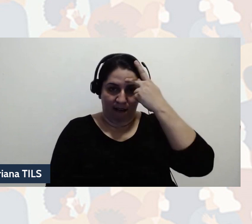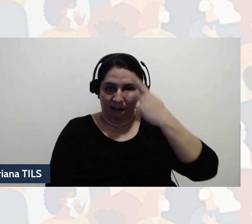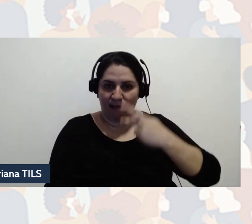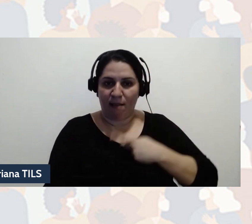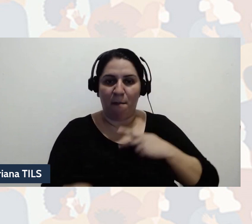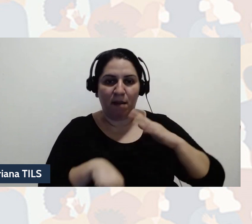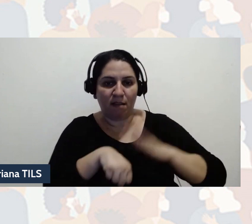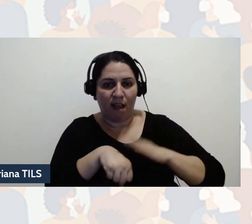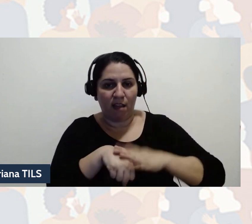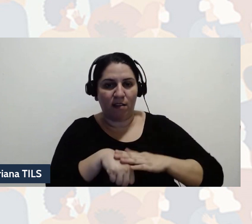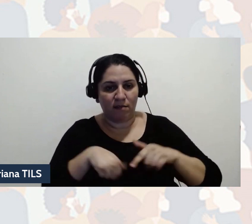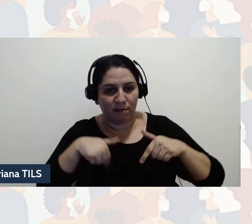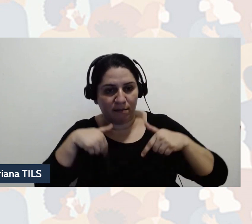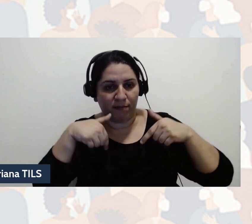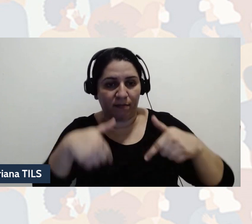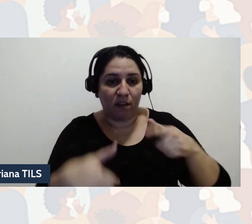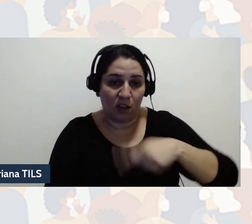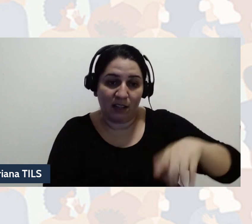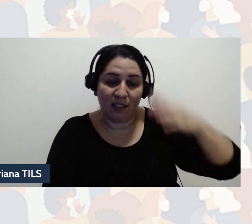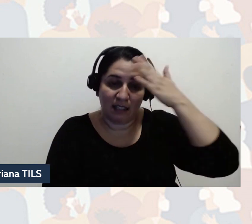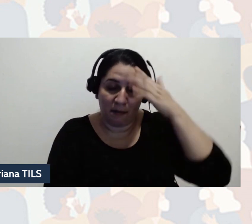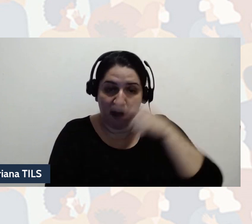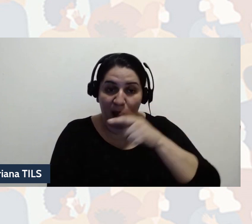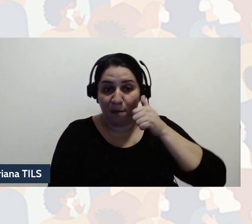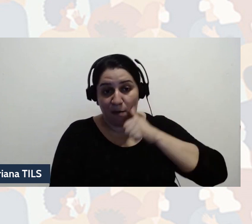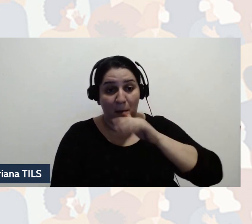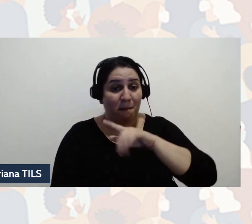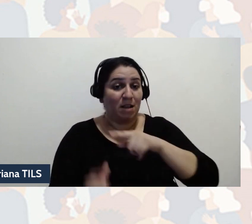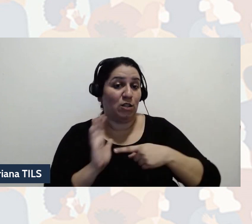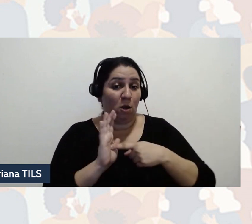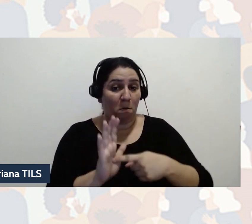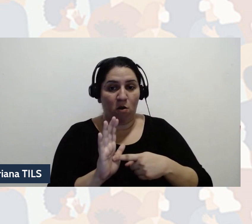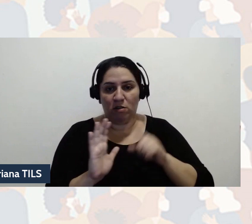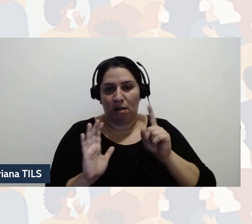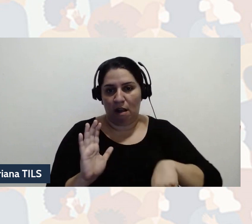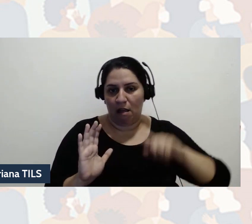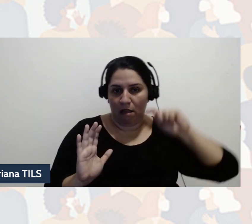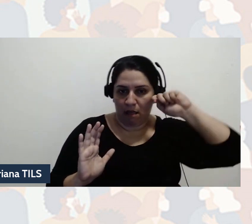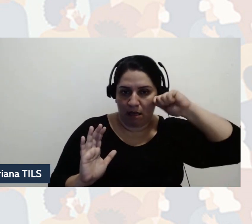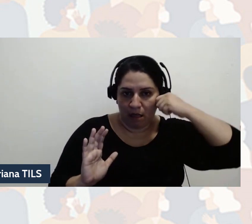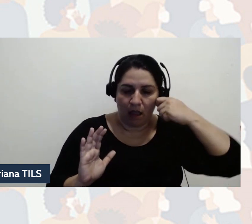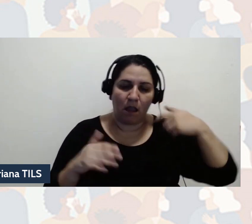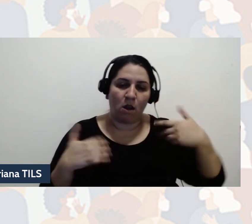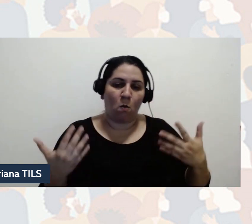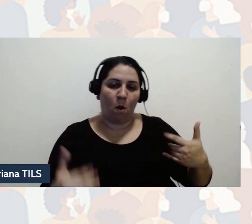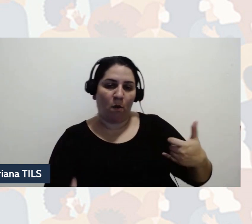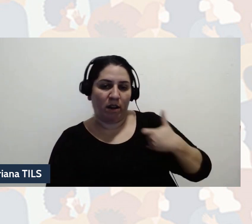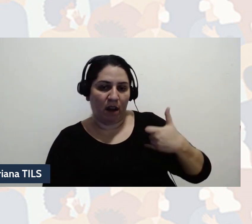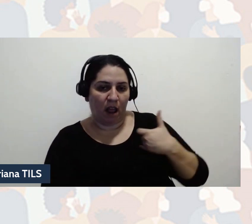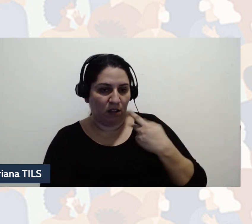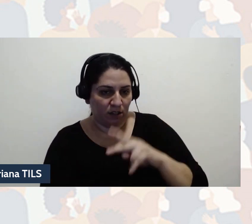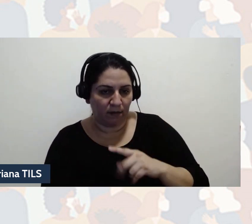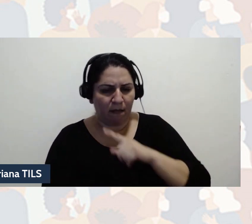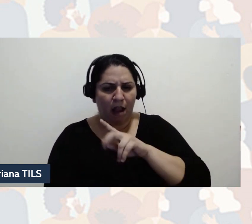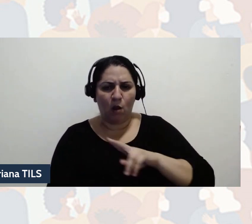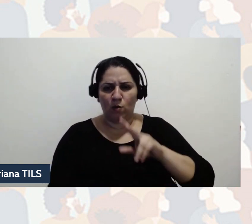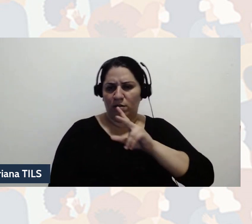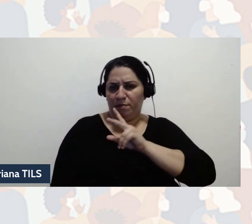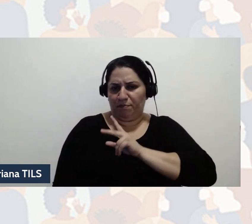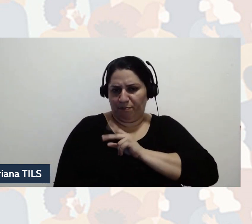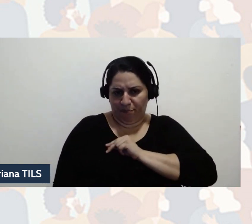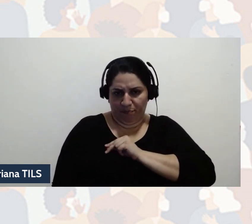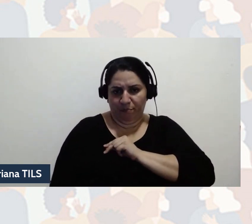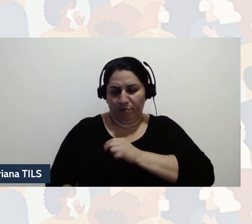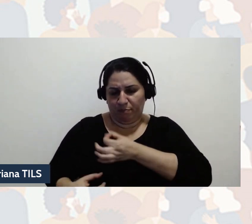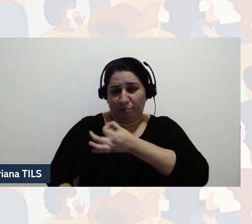gente sabe que ela é mulher, mas não que ela é negra ou sua idade. Ela carrega um broche com o símbolo do